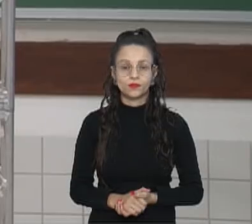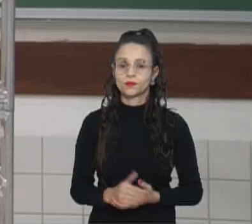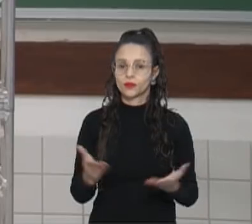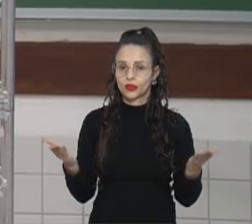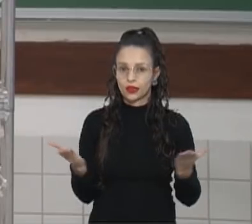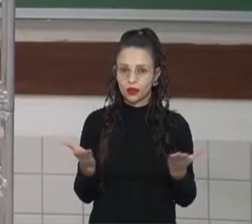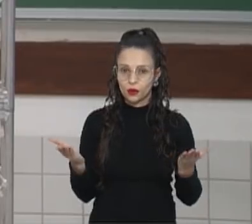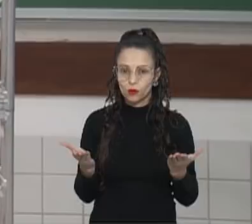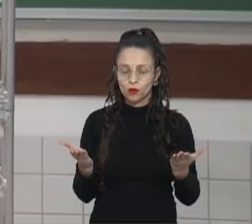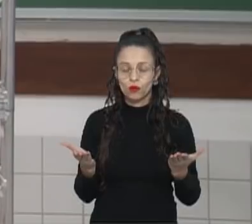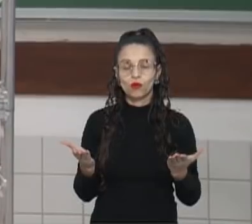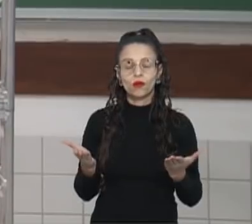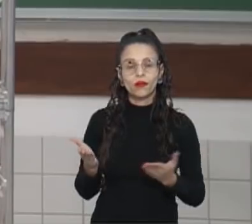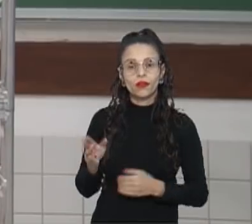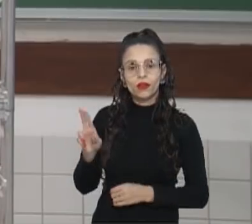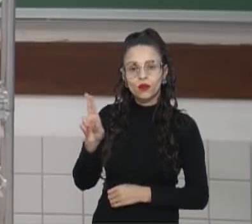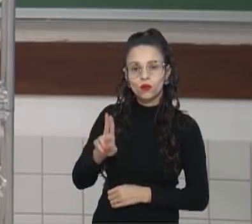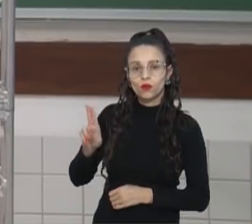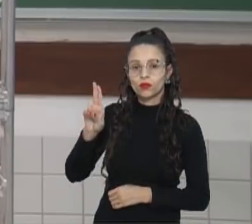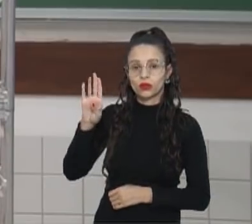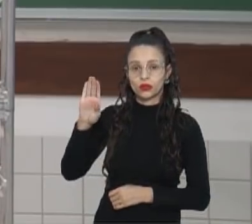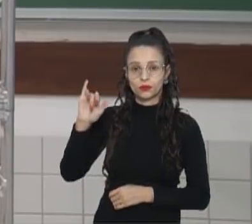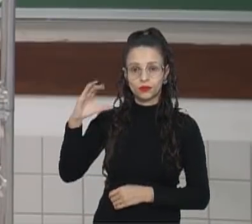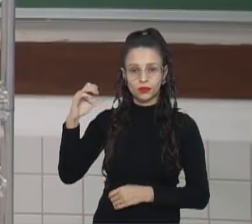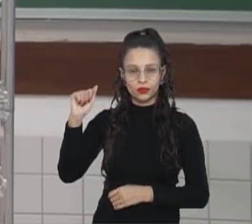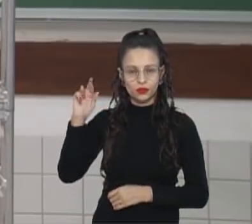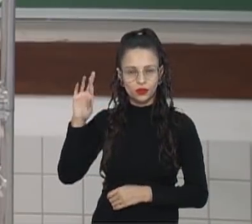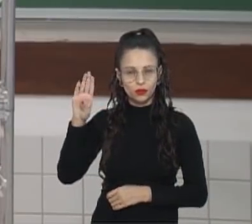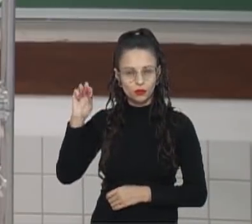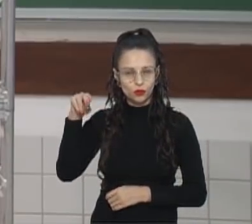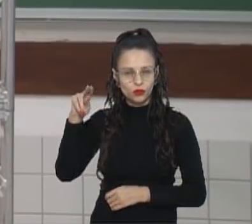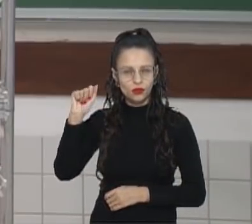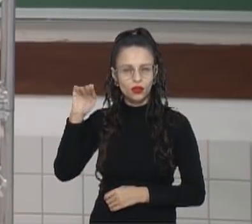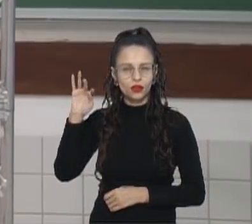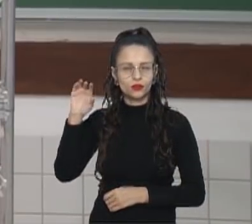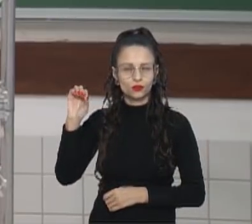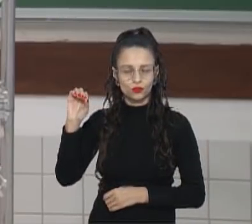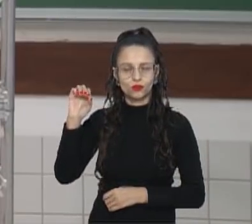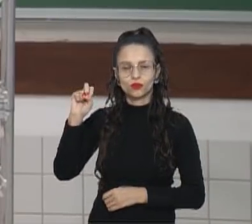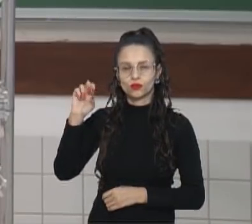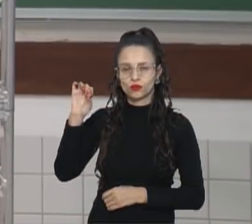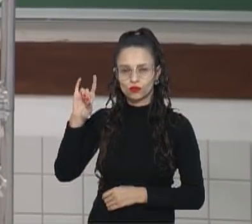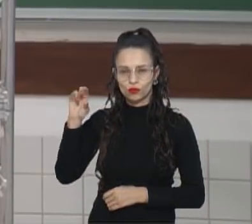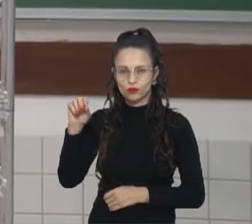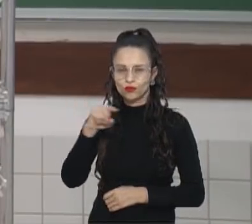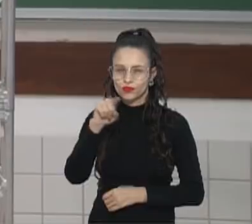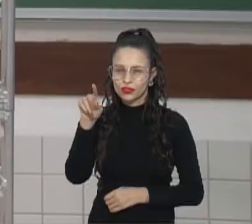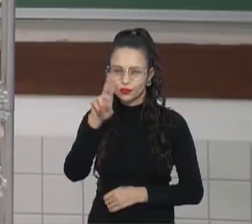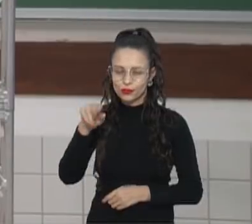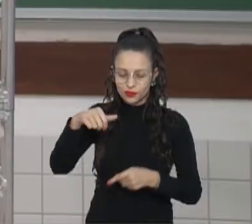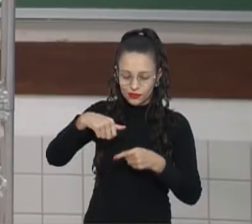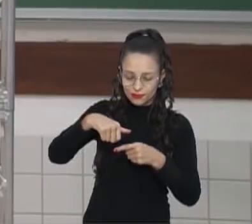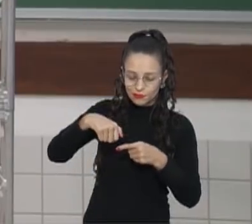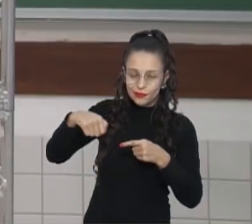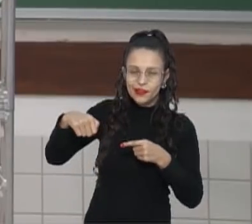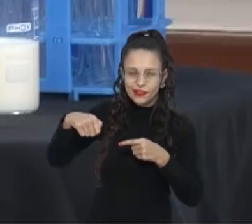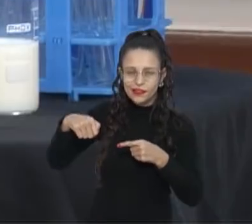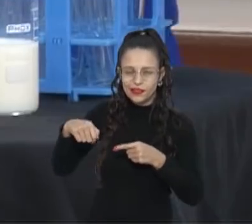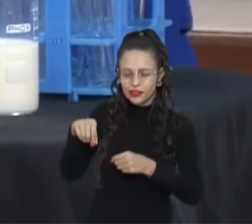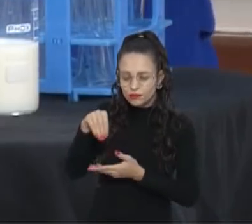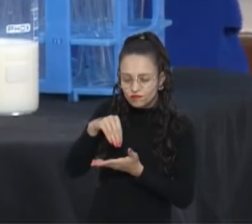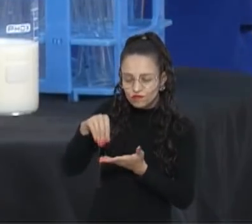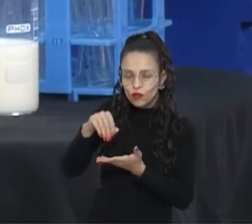Agora, pessoal, o bicarbonato de sódio, aquele utilizado para pastas de dentes, como fermento químico. Vou pôr os dois papéis ao mesmo